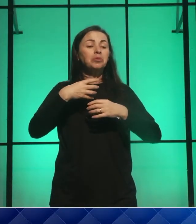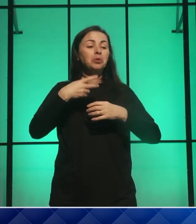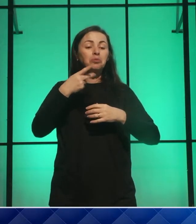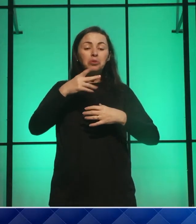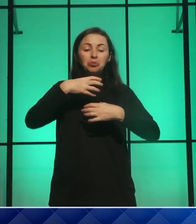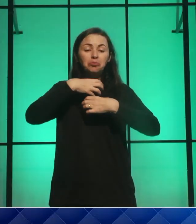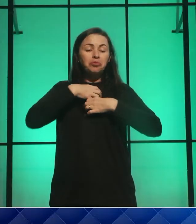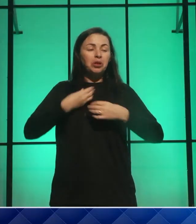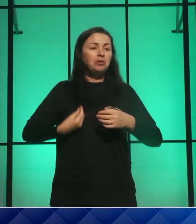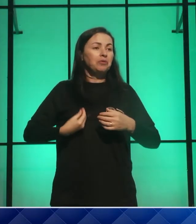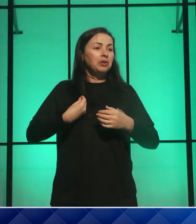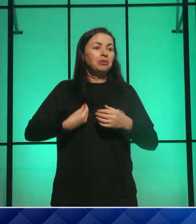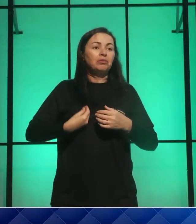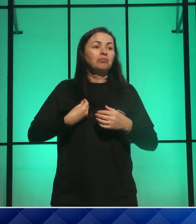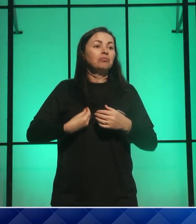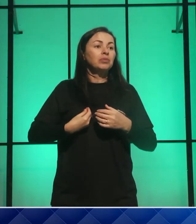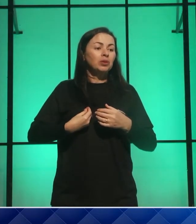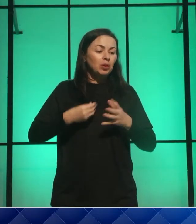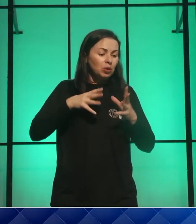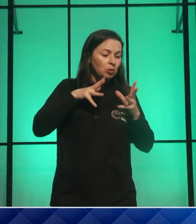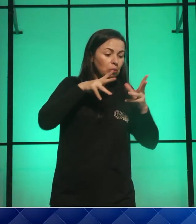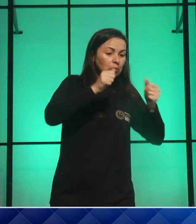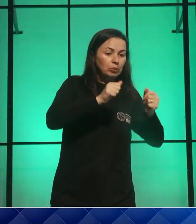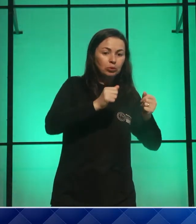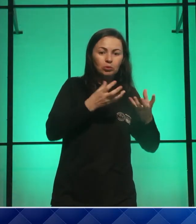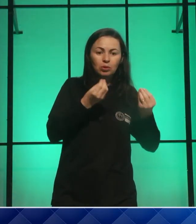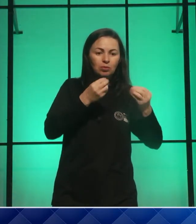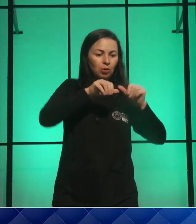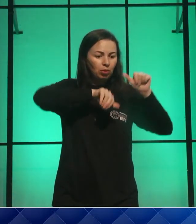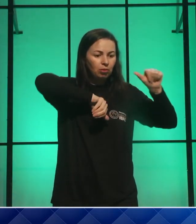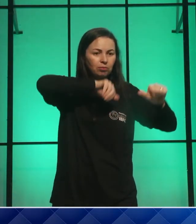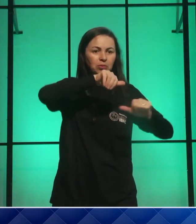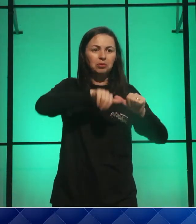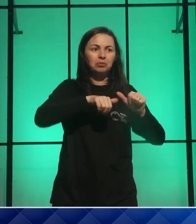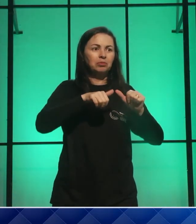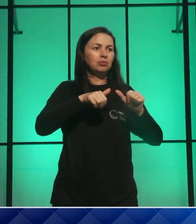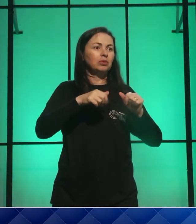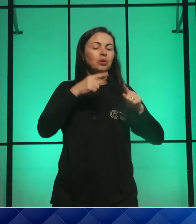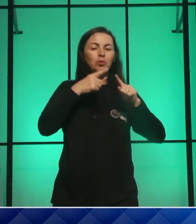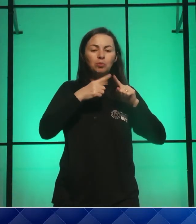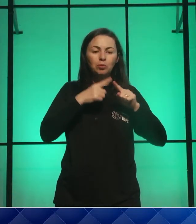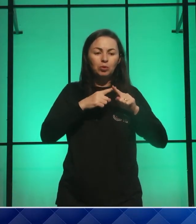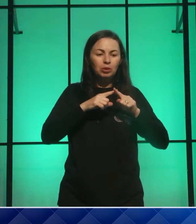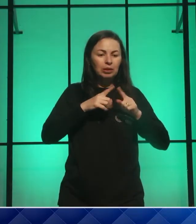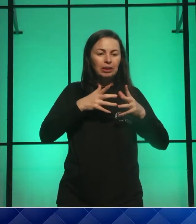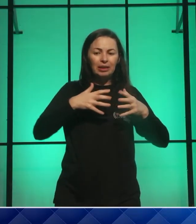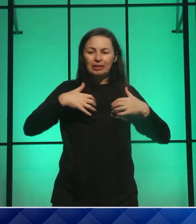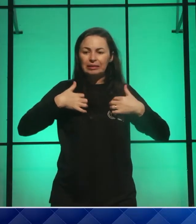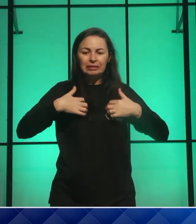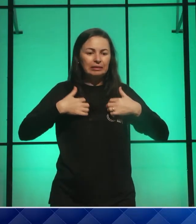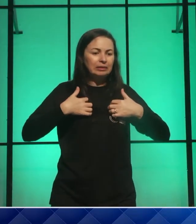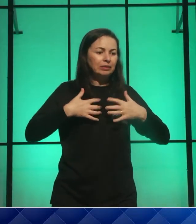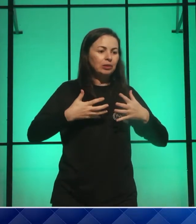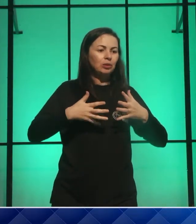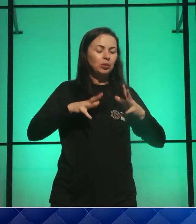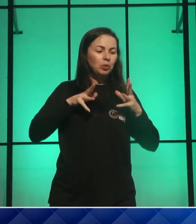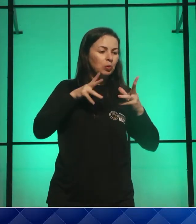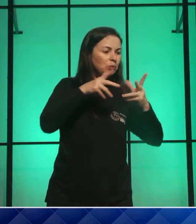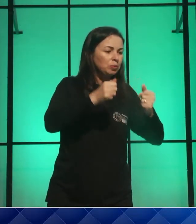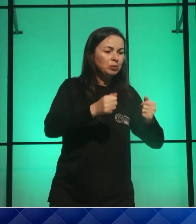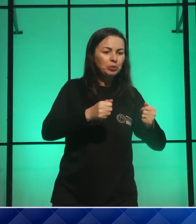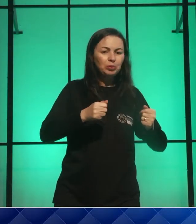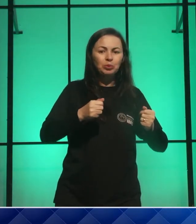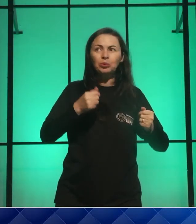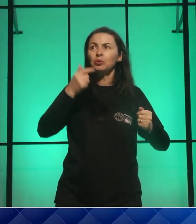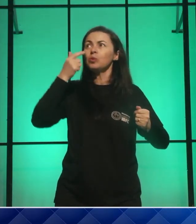sua vida em um mundo que está tão mudado. Um mundo tão inquieto. Um mundo onde você olha para o